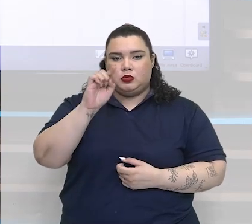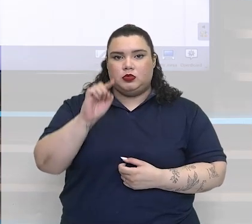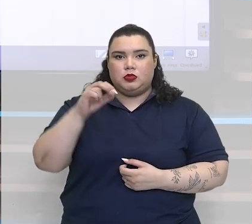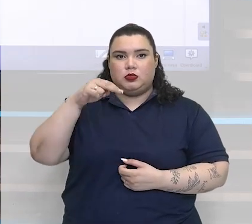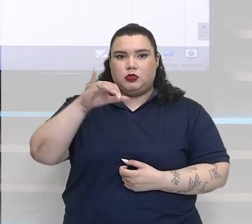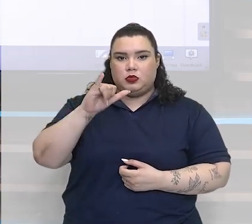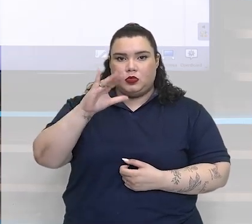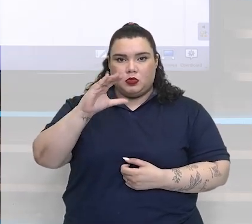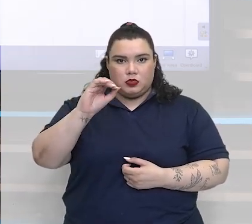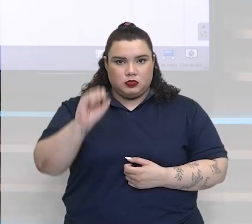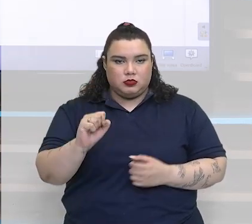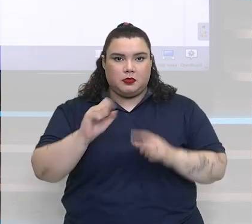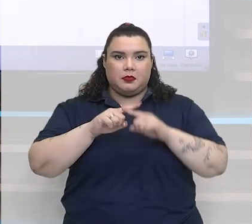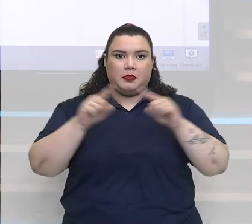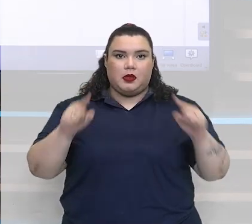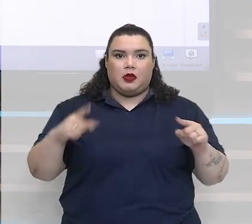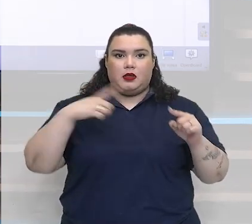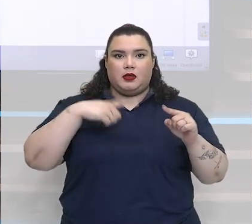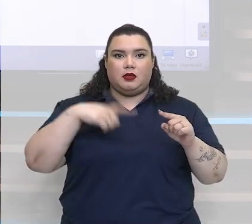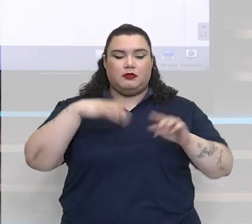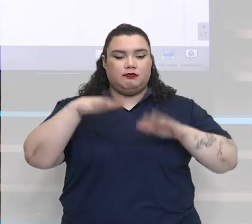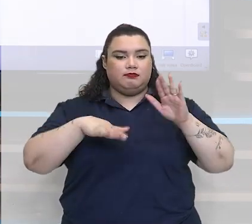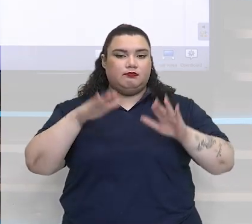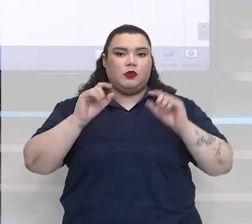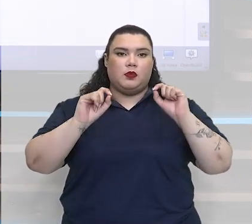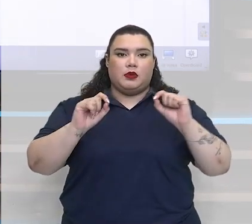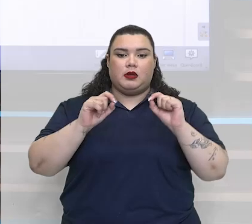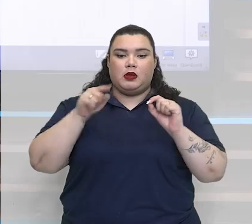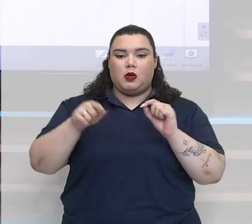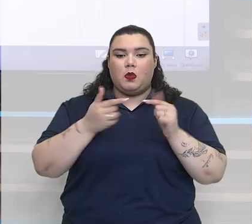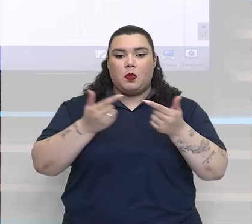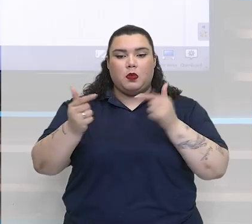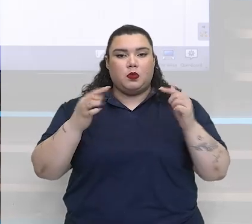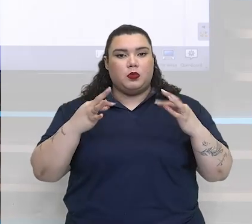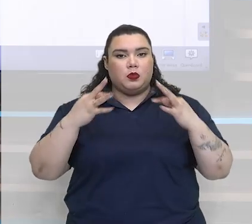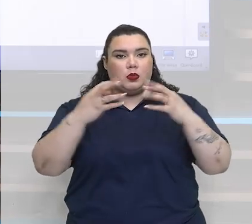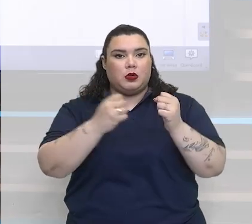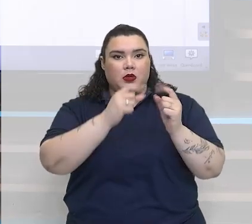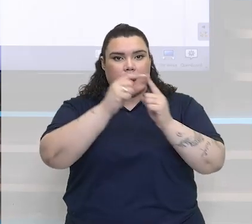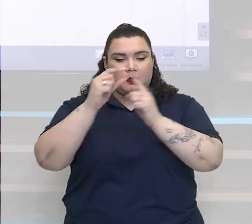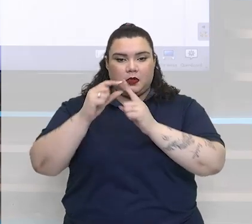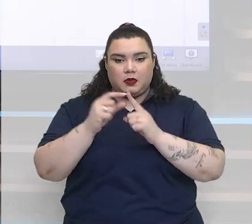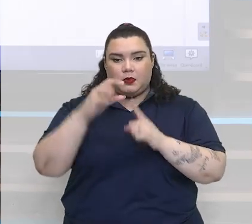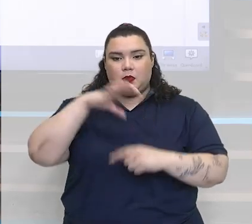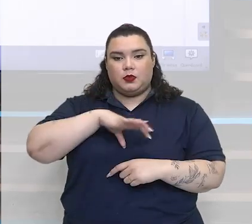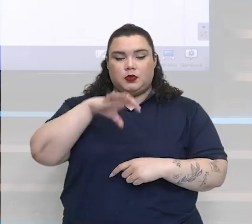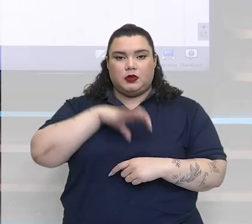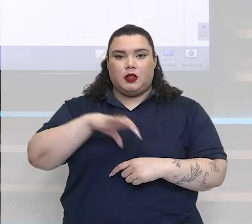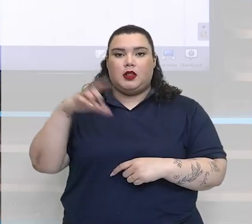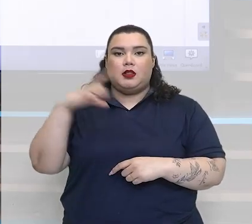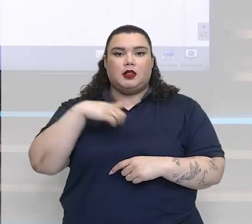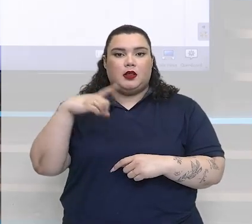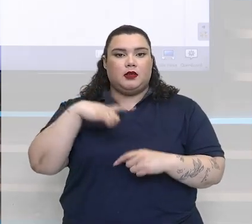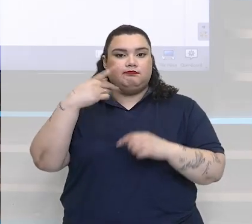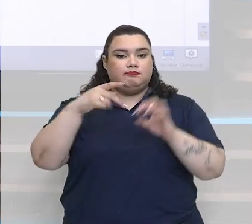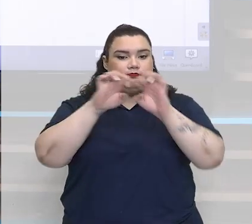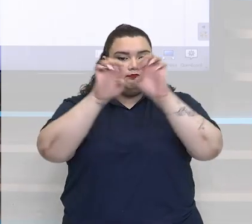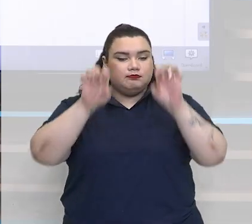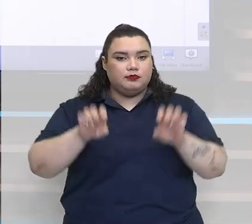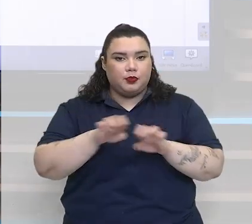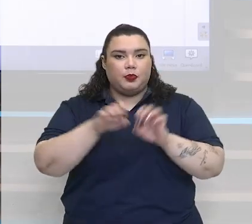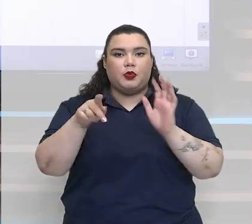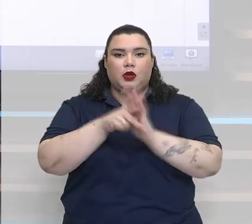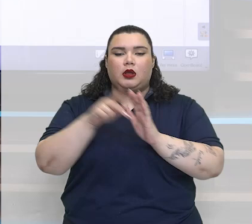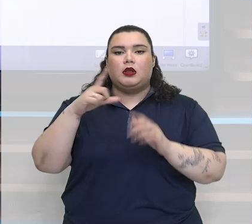tônicos. Mas com exceção dos átonos, todas as demais palavras na língua portuguesa possuem, na sua estrutura,